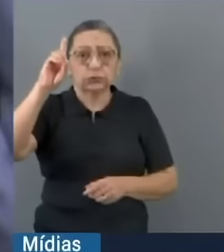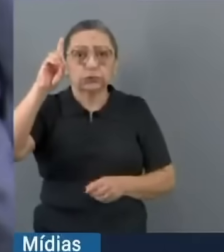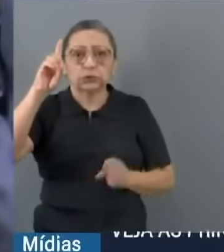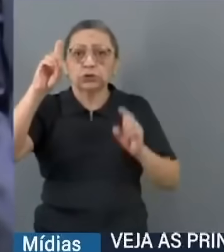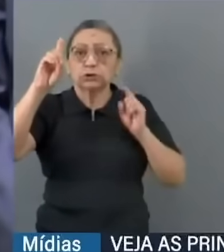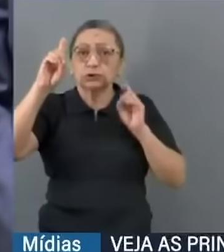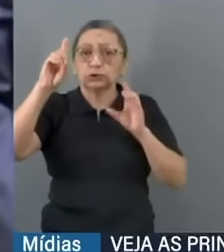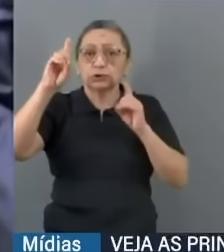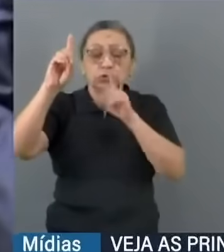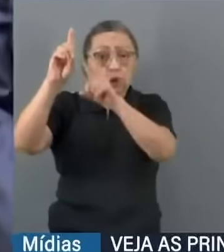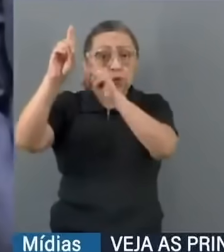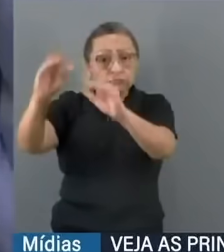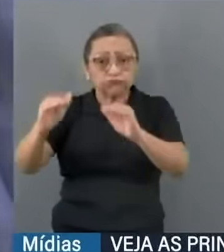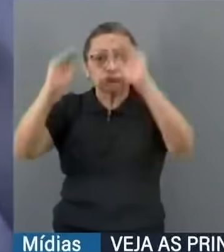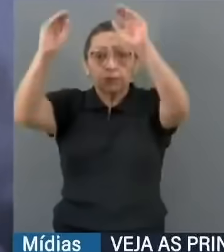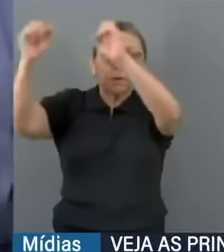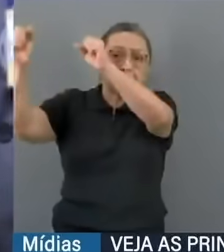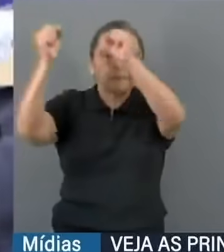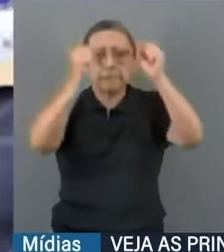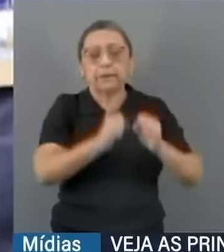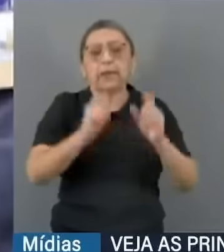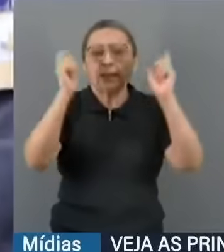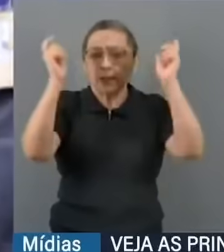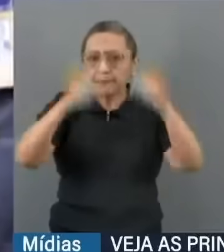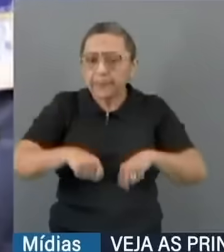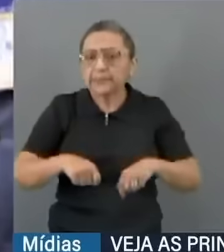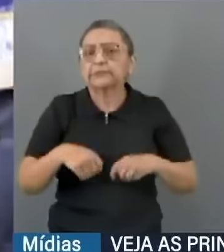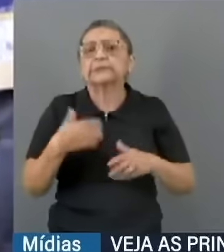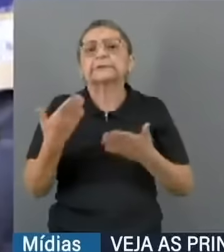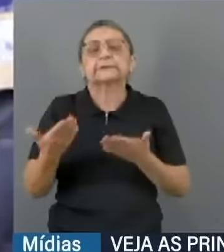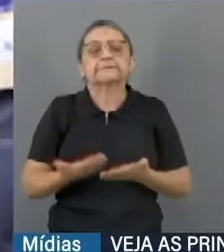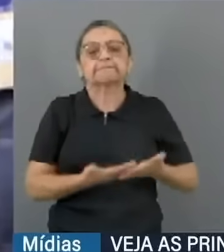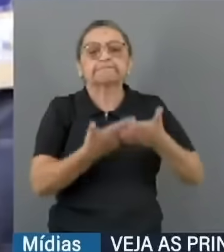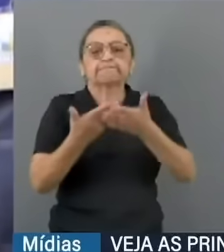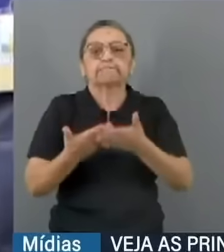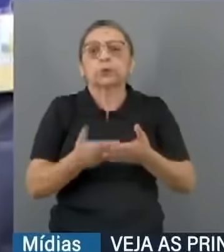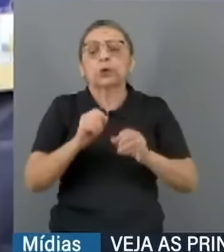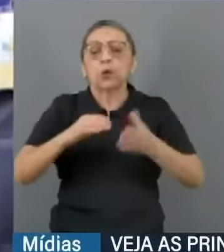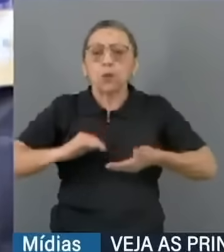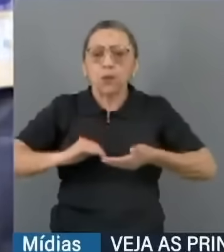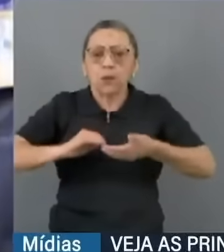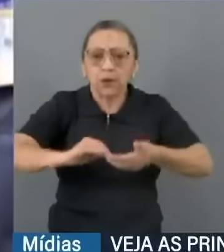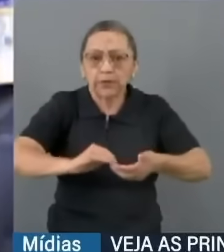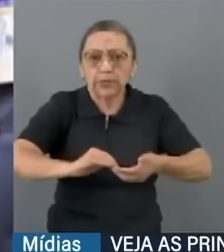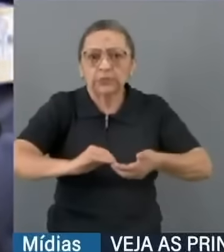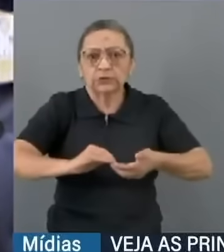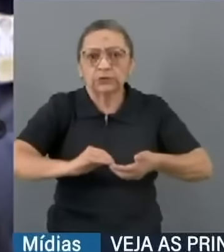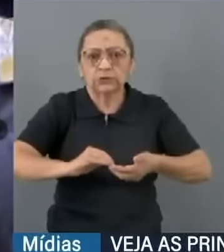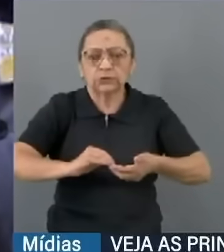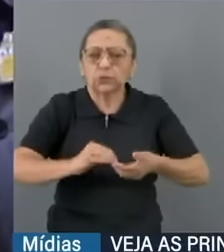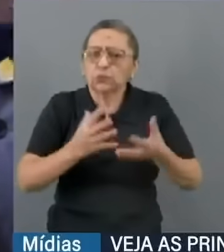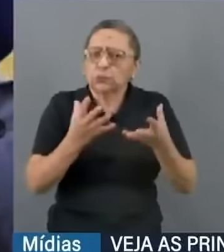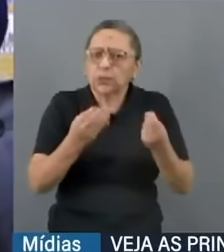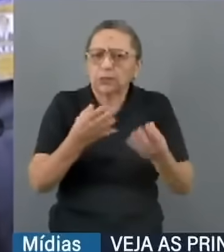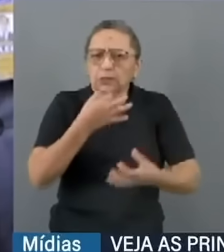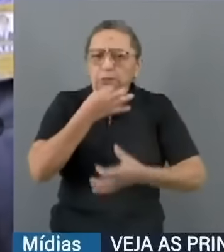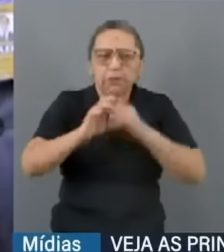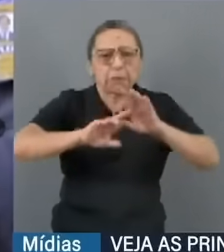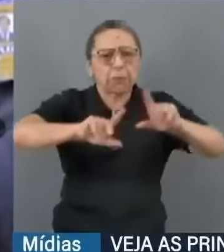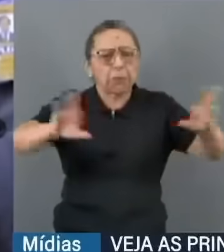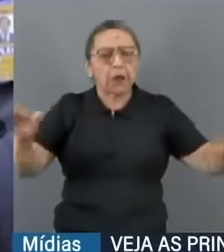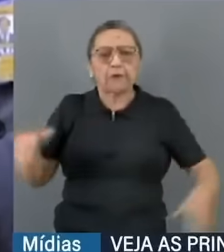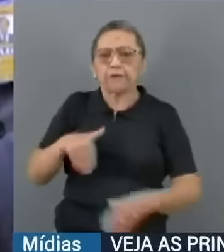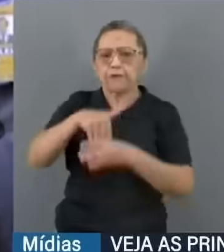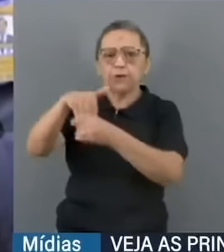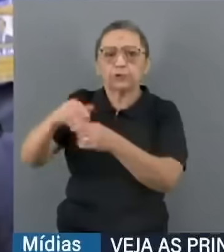somente o Todo-Poderoso é capaz de fazer com que um Congresso tão adverso como esse vote